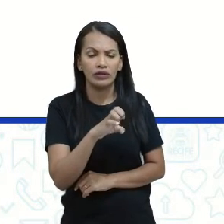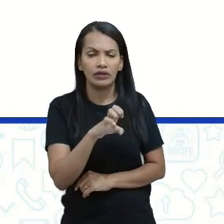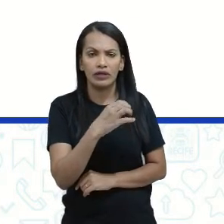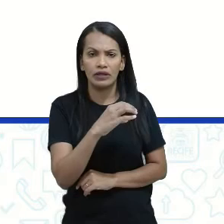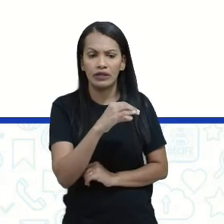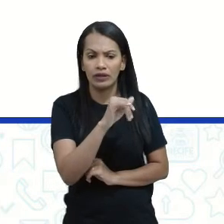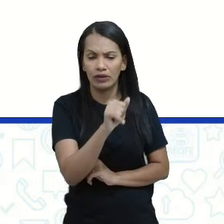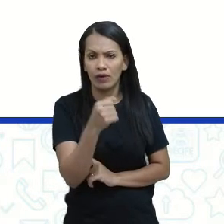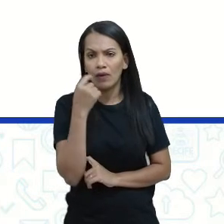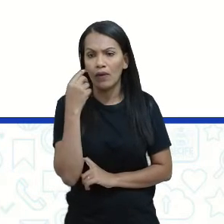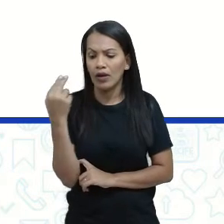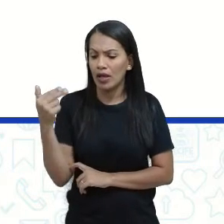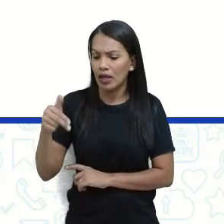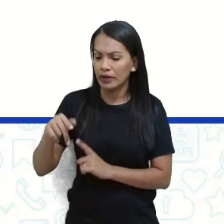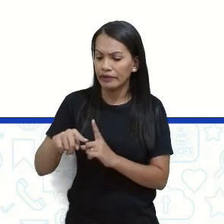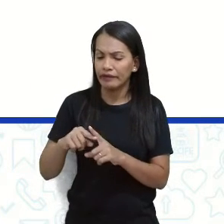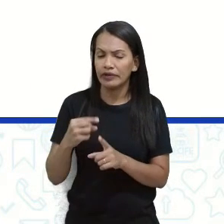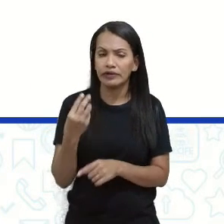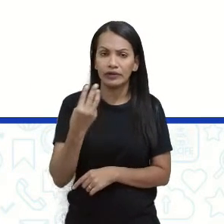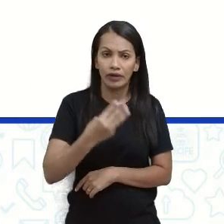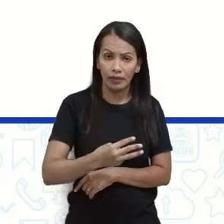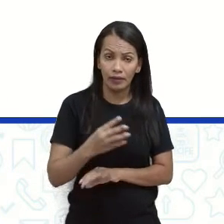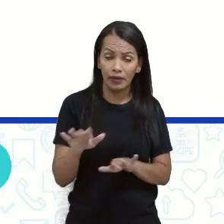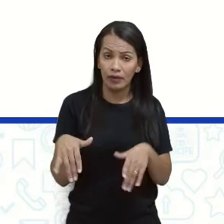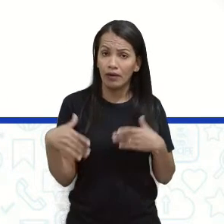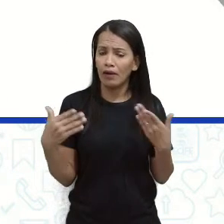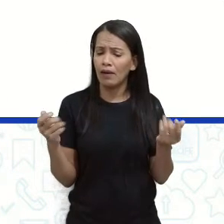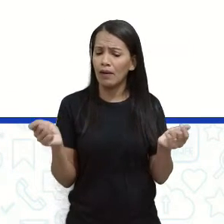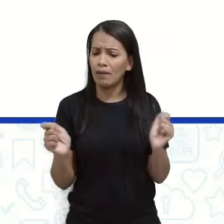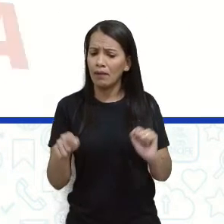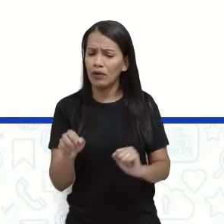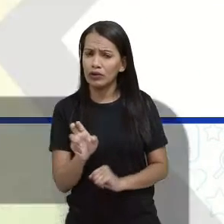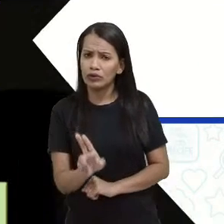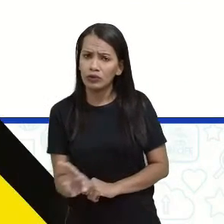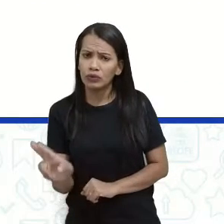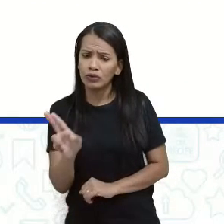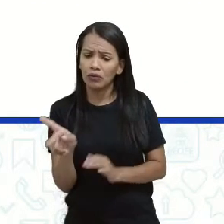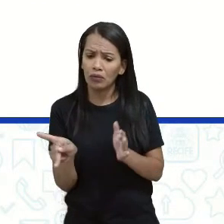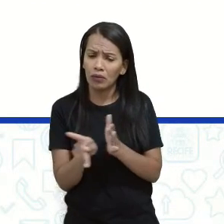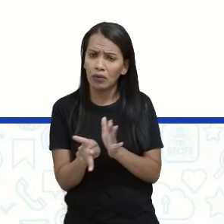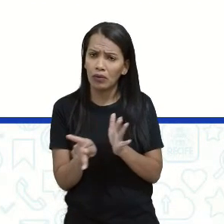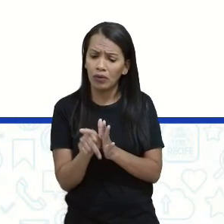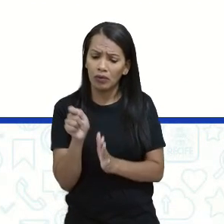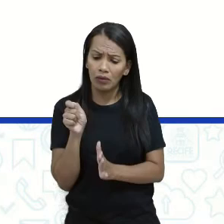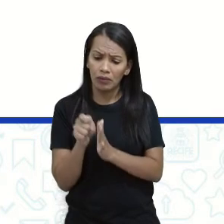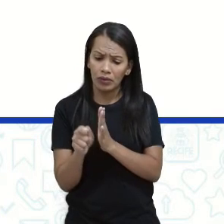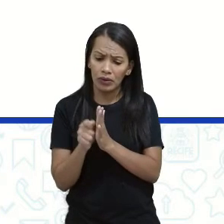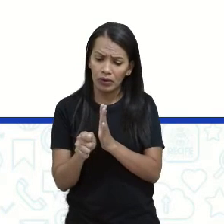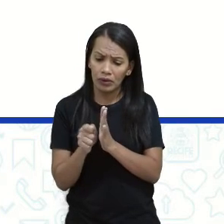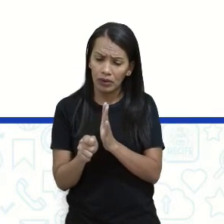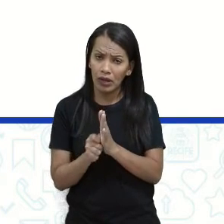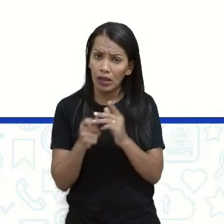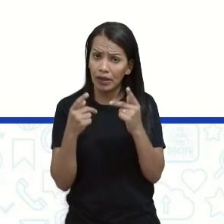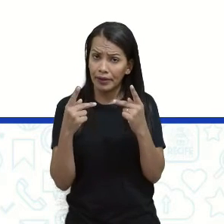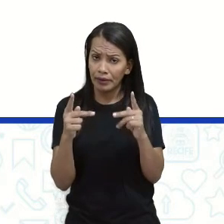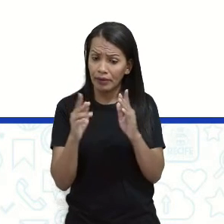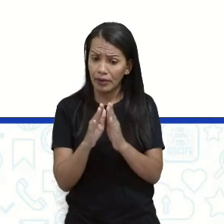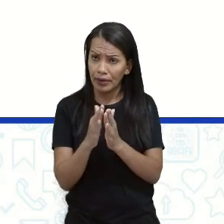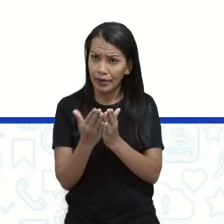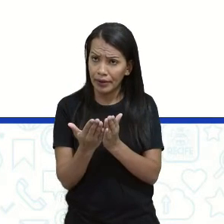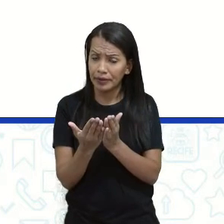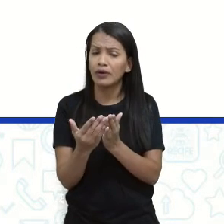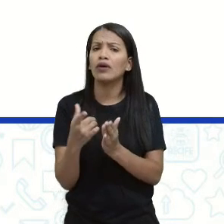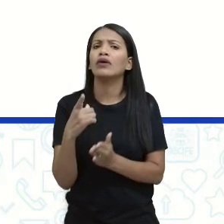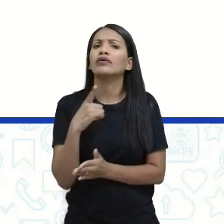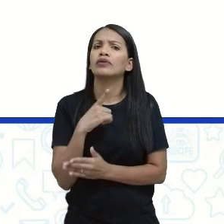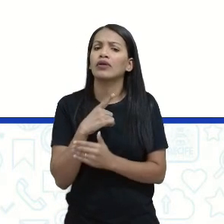ao quadrado igual a N vezes N. E aí a gente pode usar essa fórmula específica. Vai anotando aí tudo direitinho no teu caderno, tá bom? Então, eu